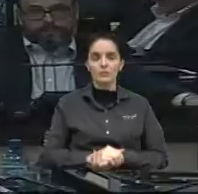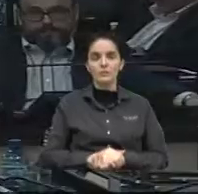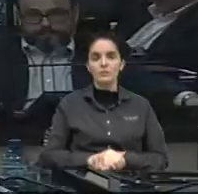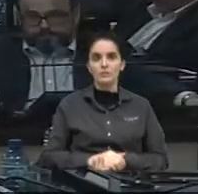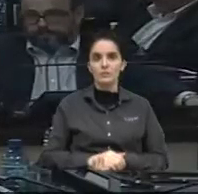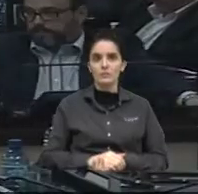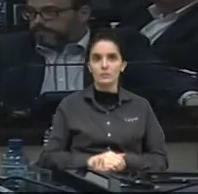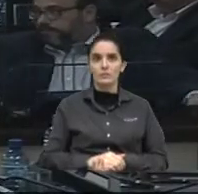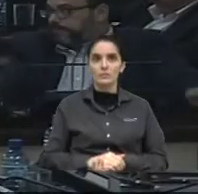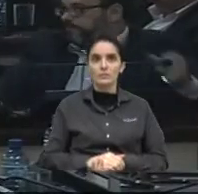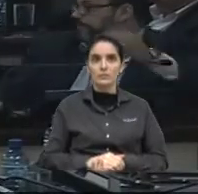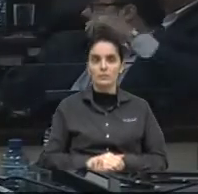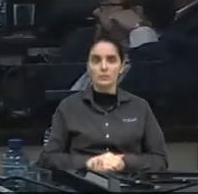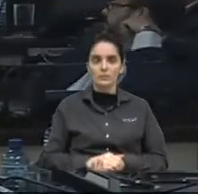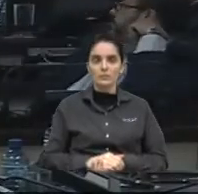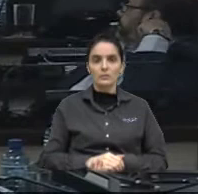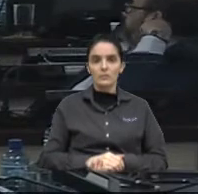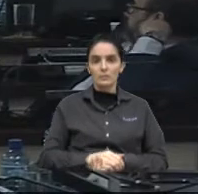de resolução